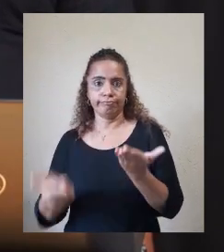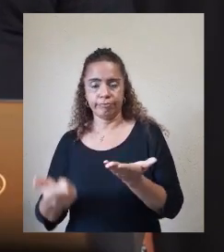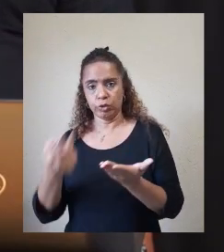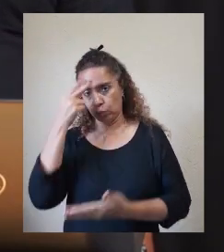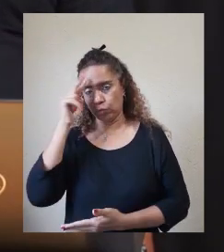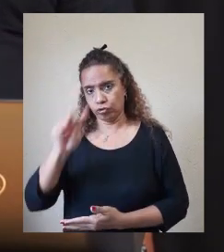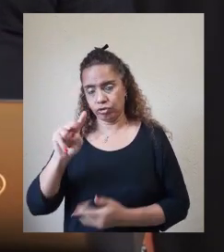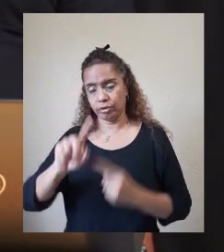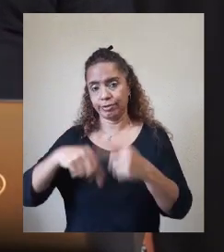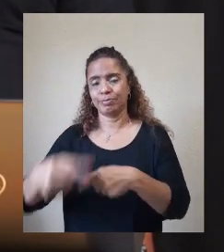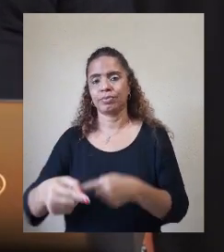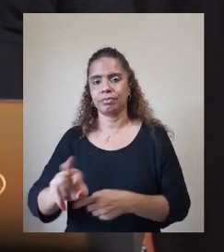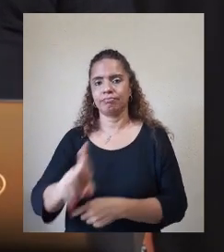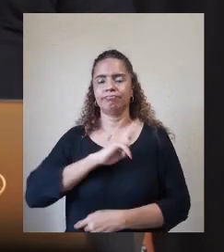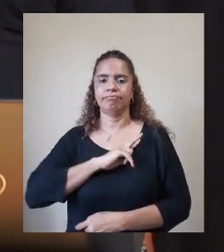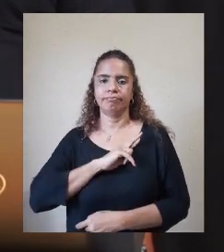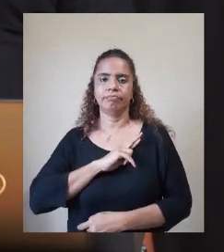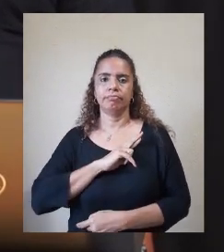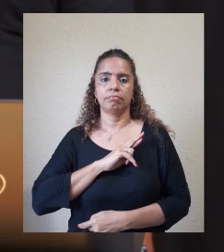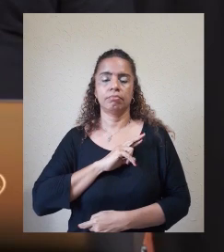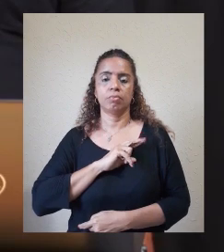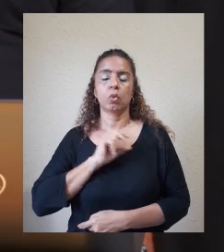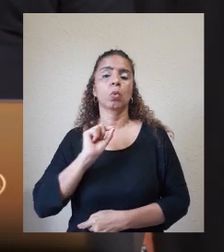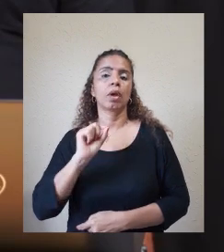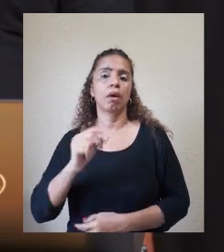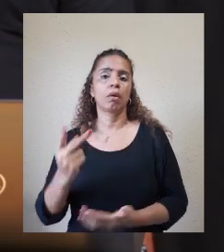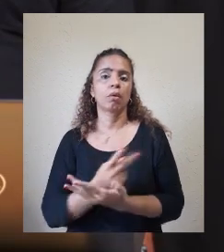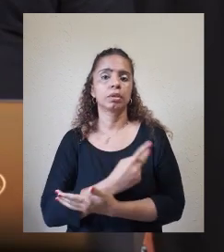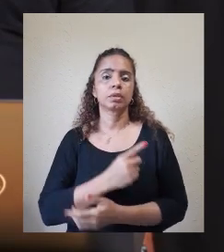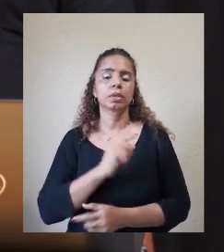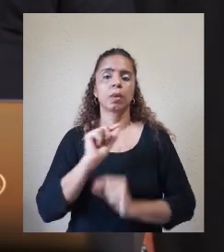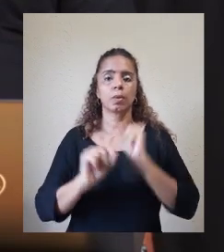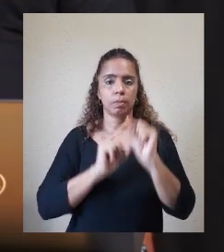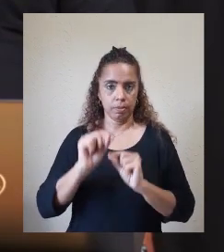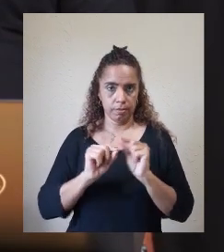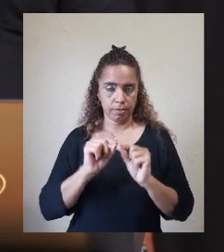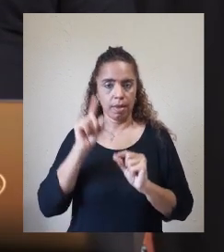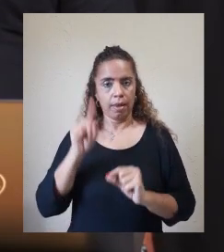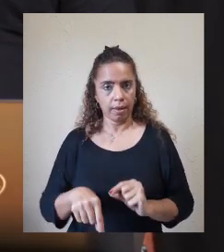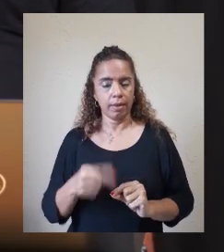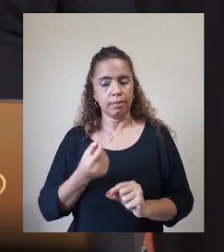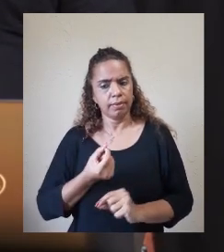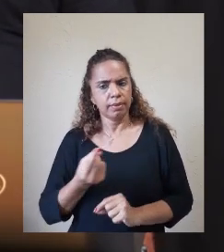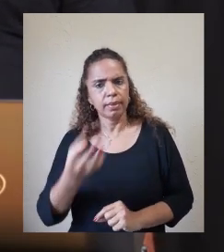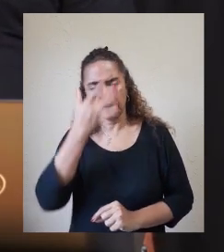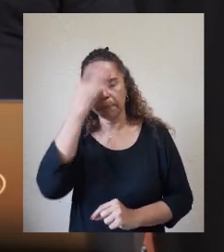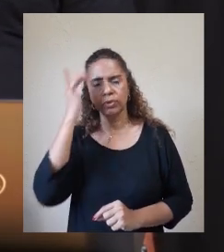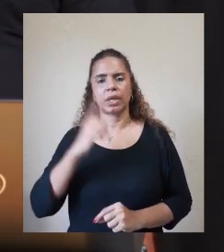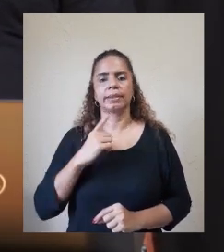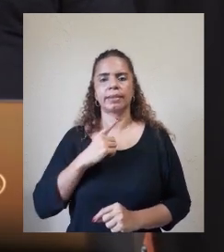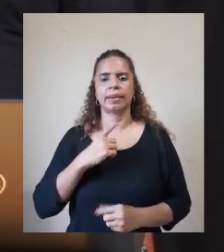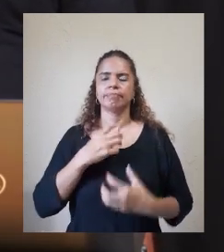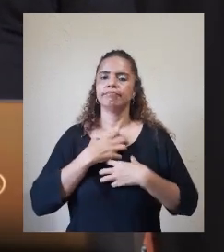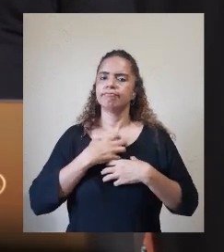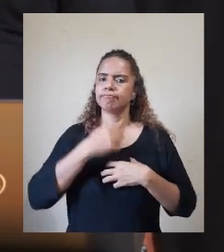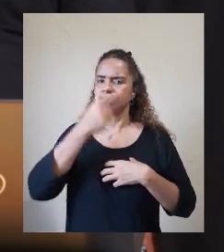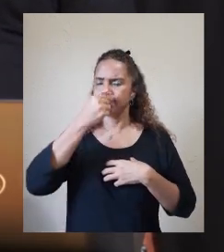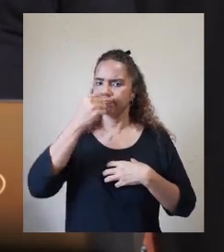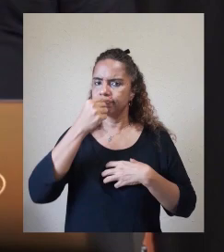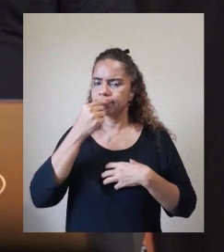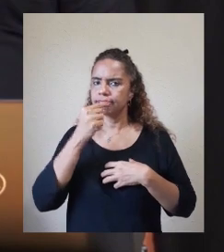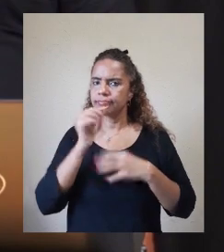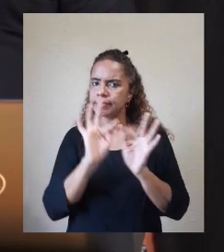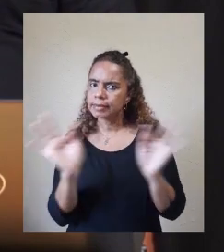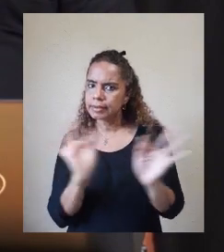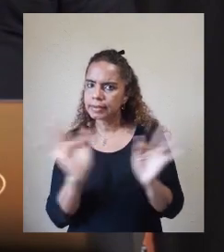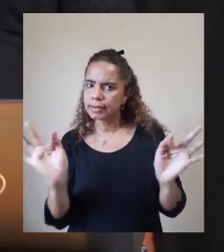O que pode acontecer em termos de subestimação é ter muito paciente que tem sintomas leves e não procura atendimento, e sabe